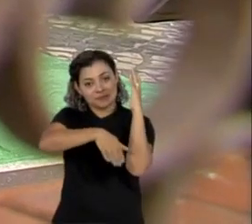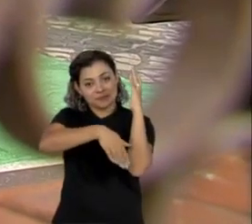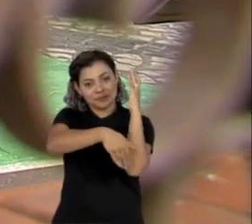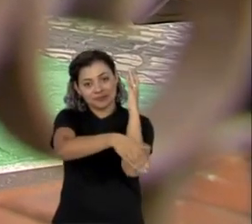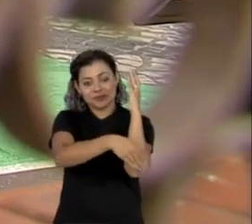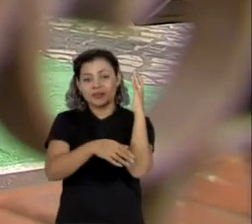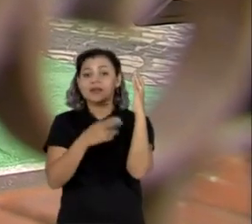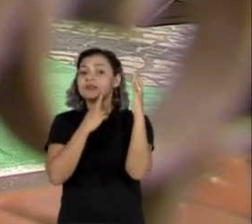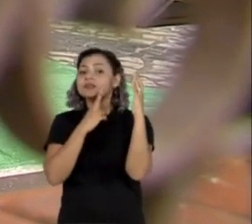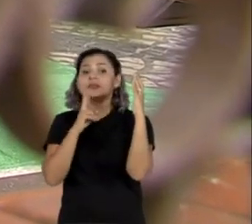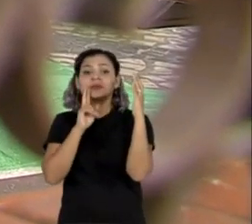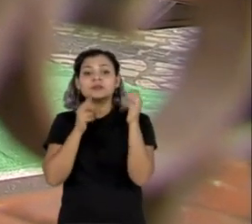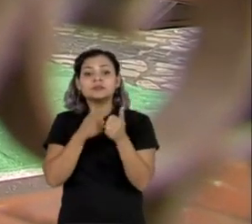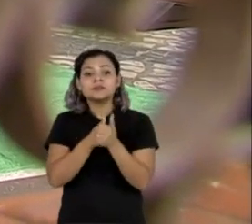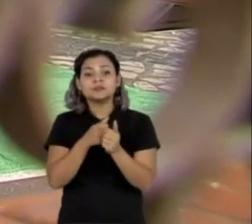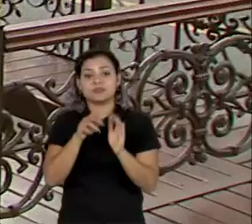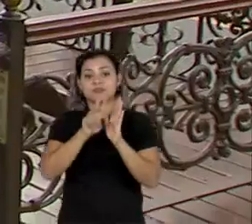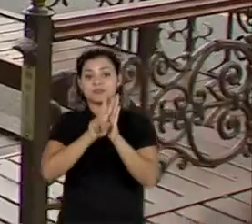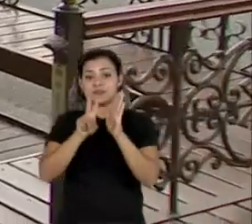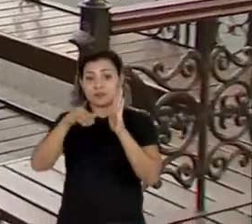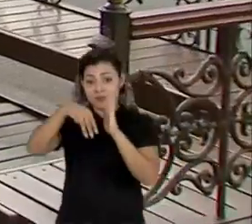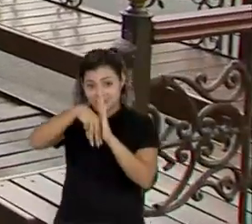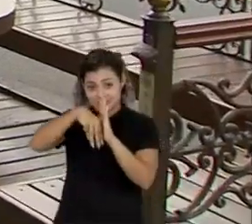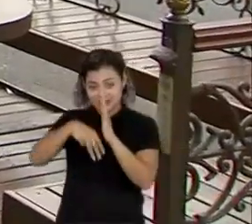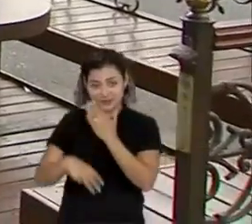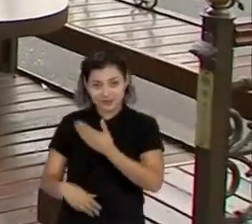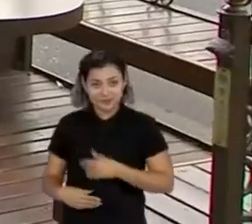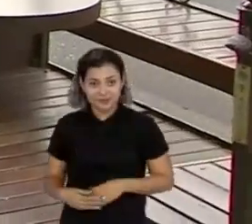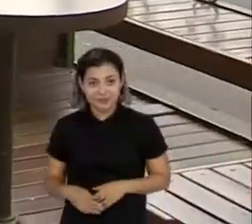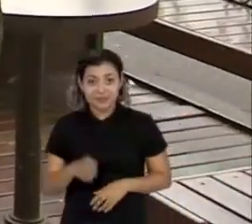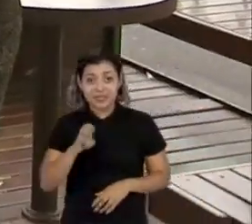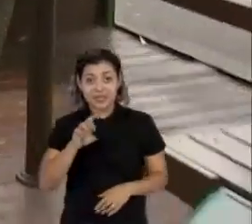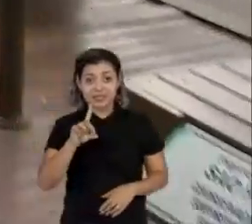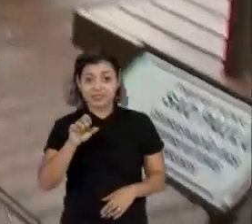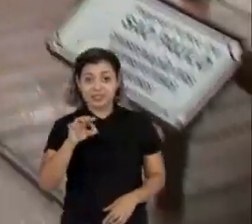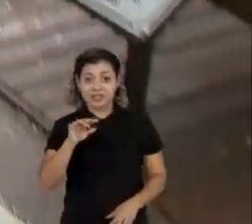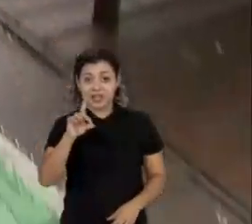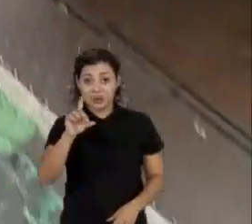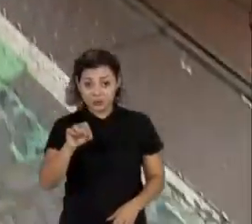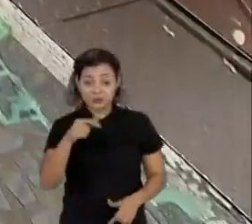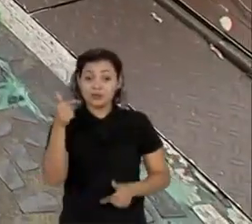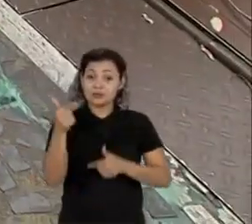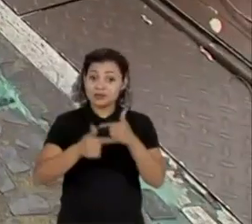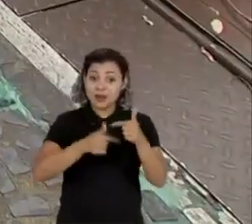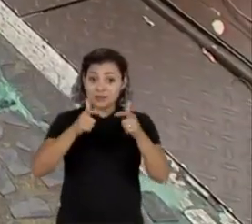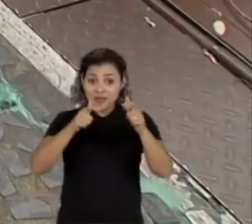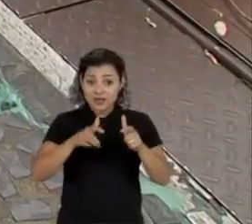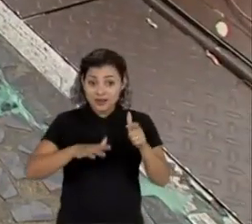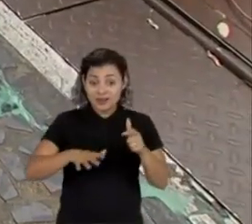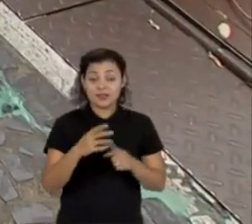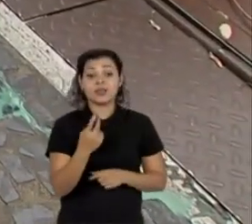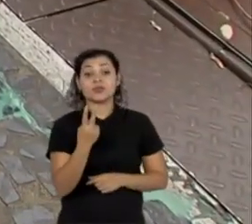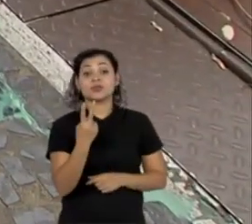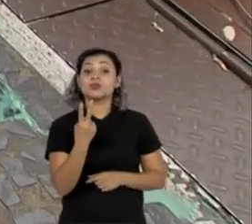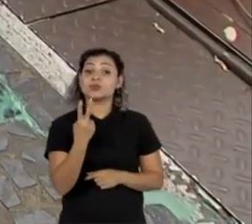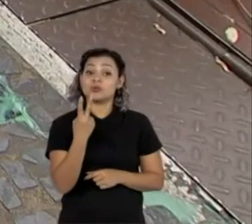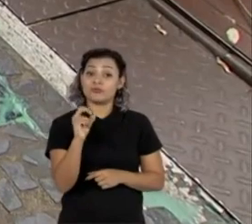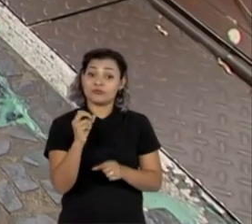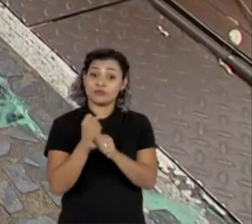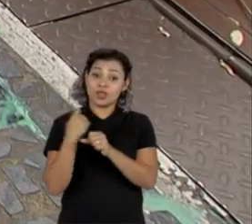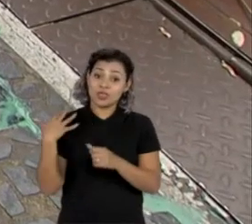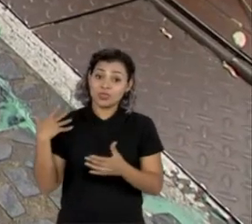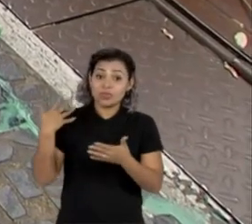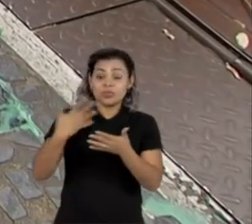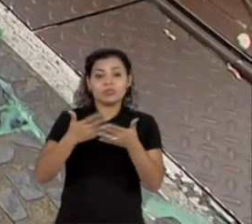bar e restaurante da Vila Madalena. Edinaldo Conceição, que trabalha no lugar há quase 2